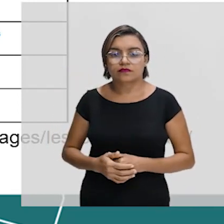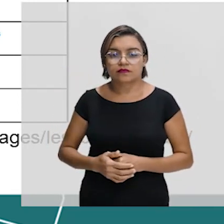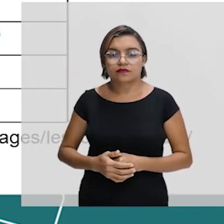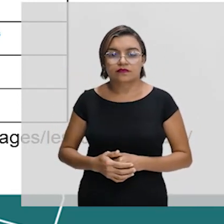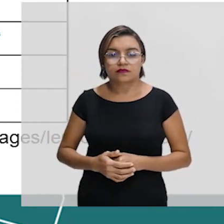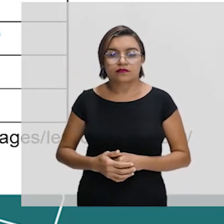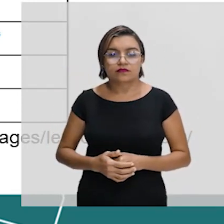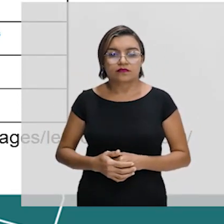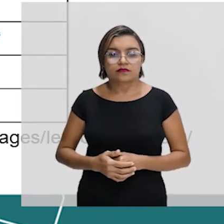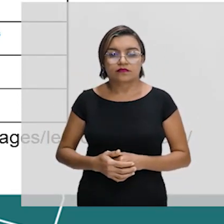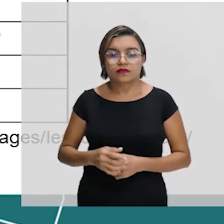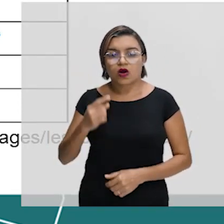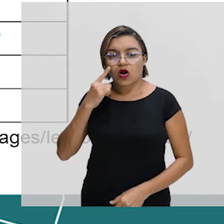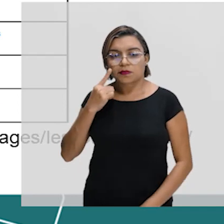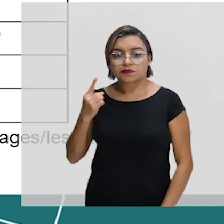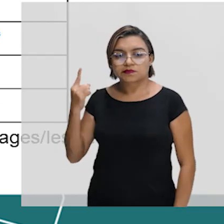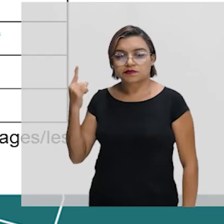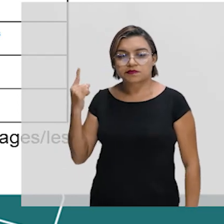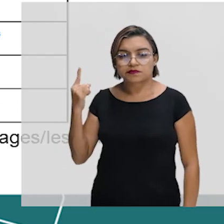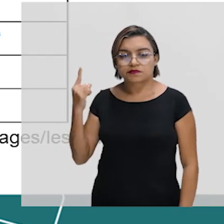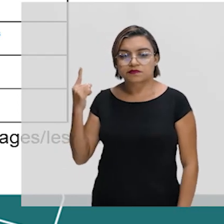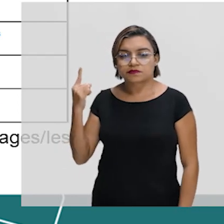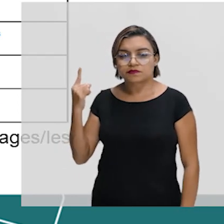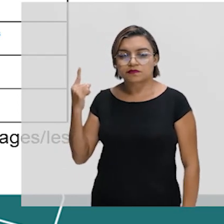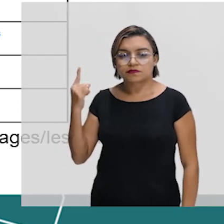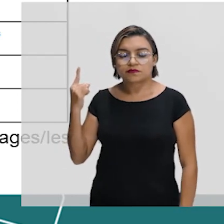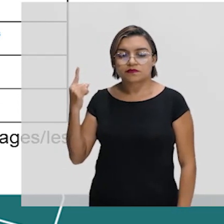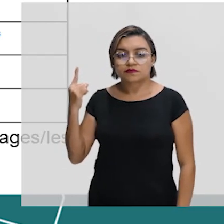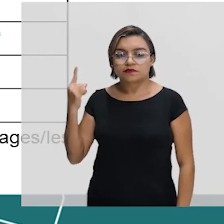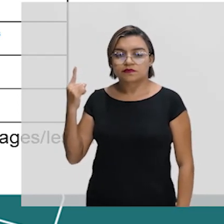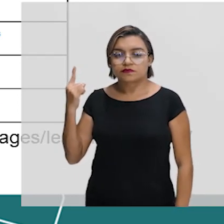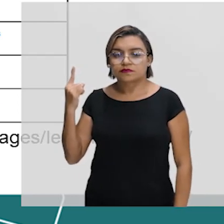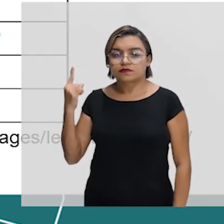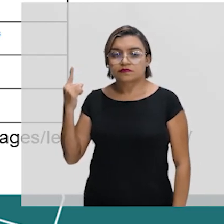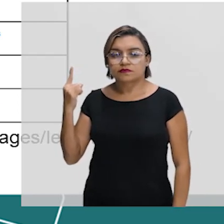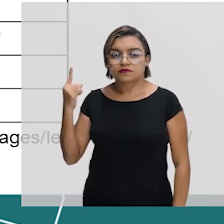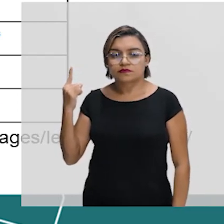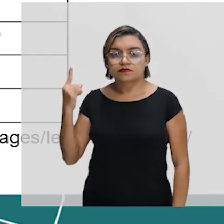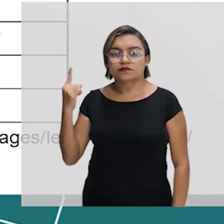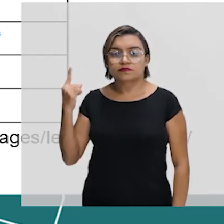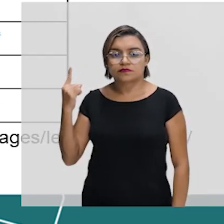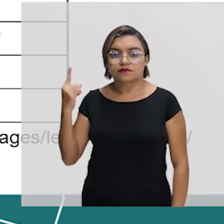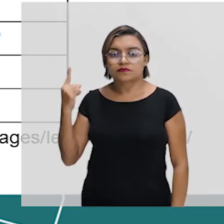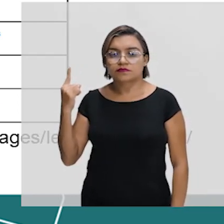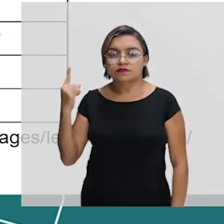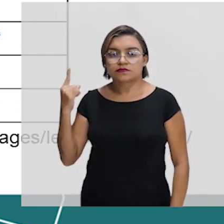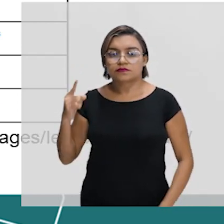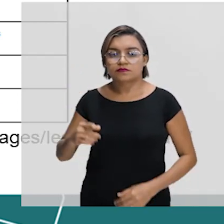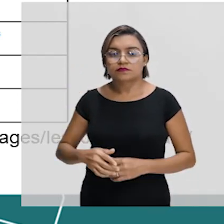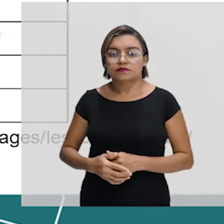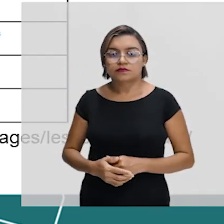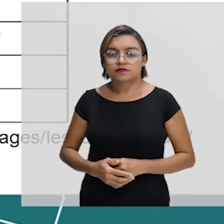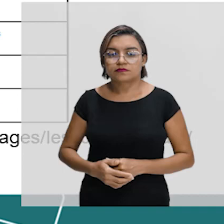aia, aiamos, aiais e aiam. Sepa,